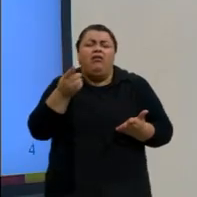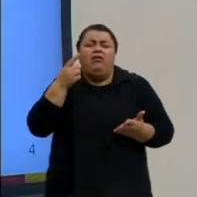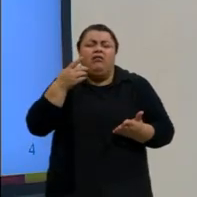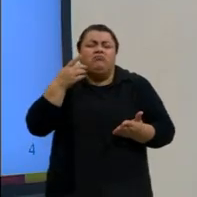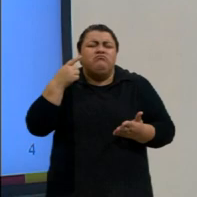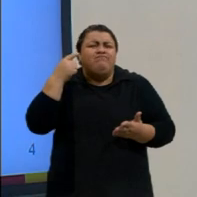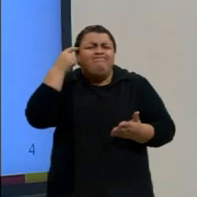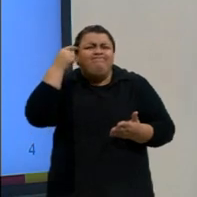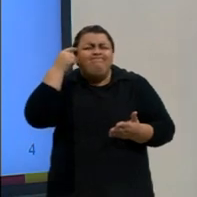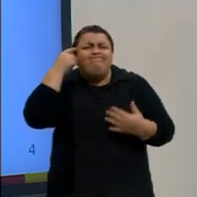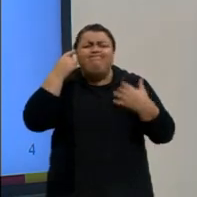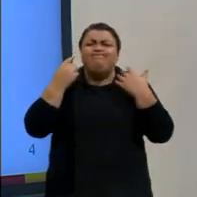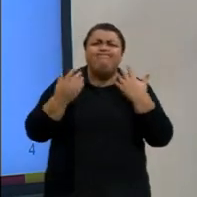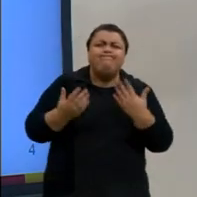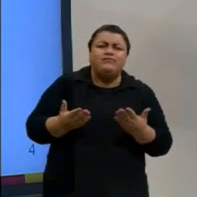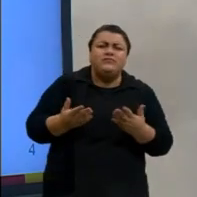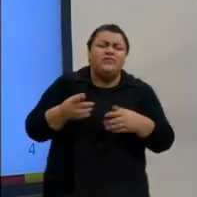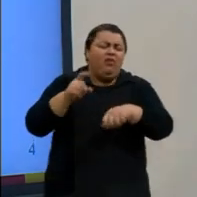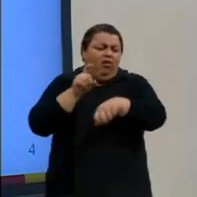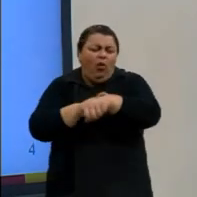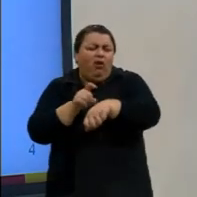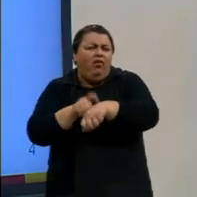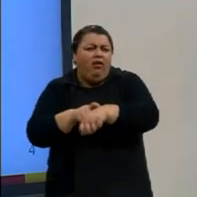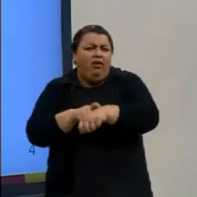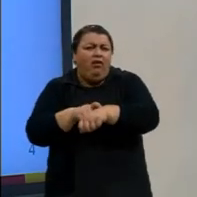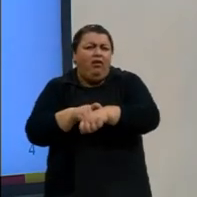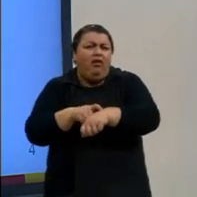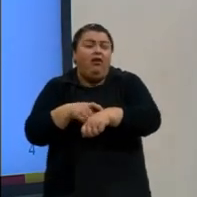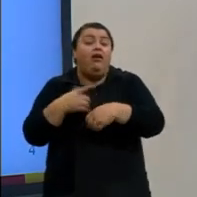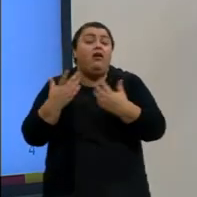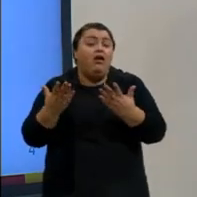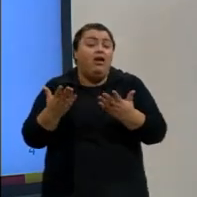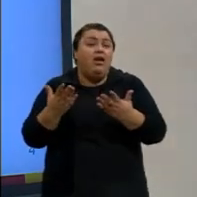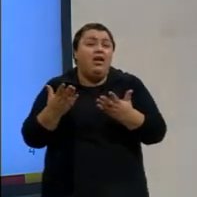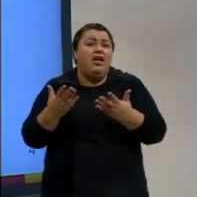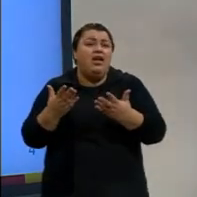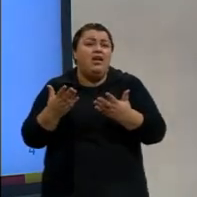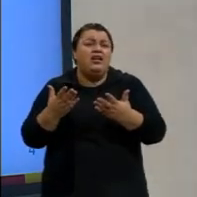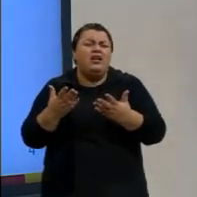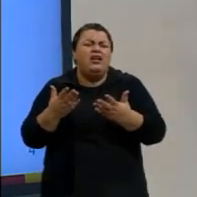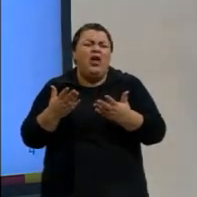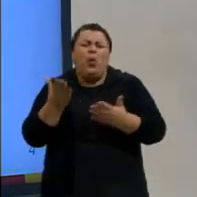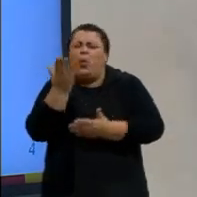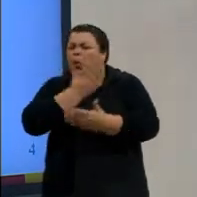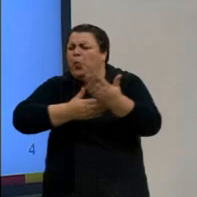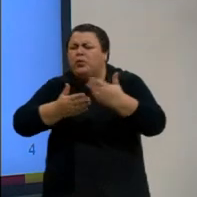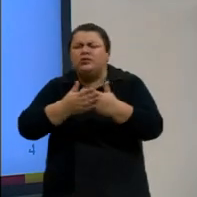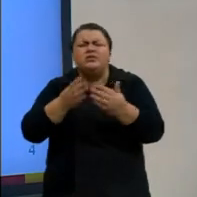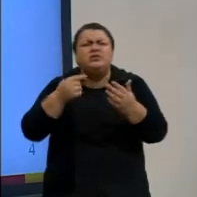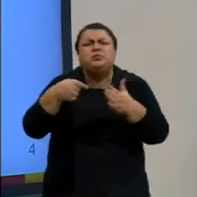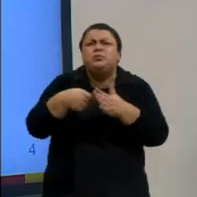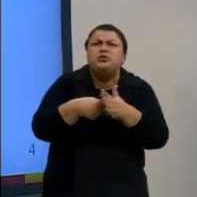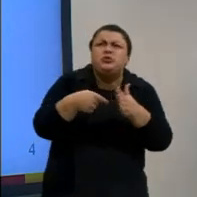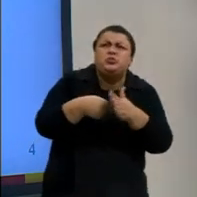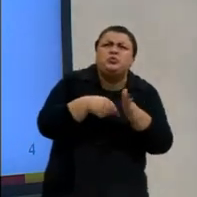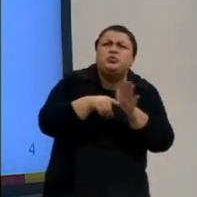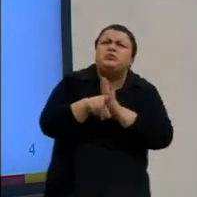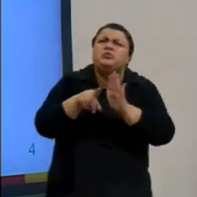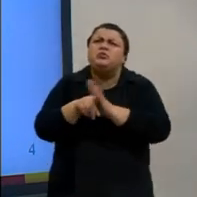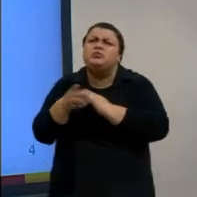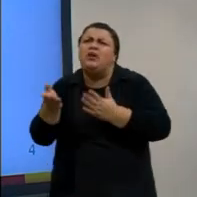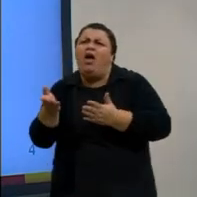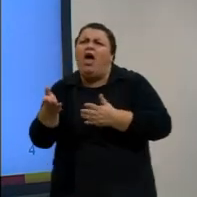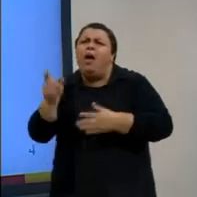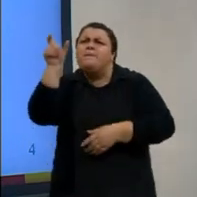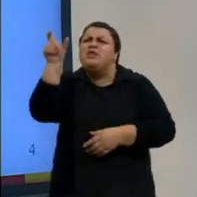perguntamos a que hora é a essas todas as perguntas a pessoa está Fulano está